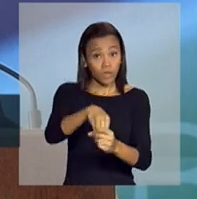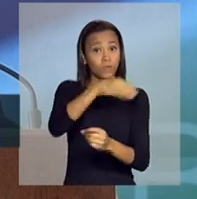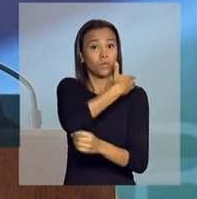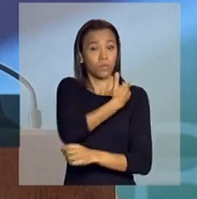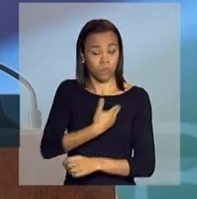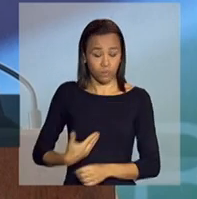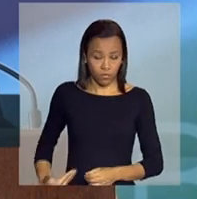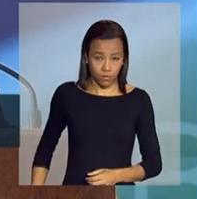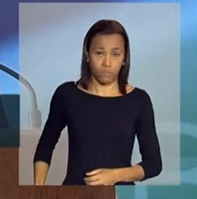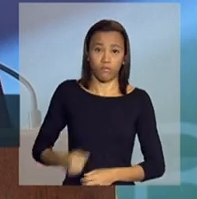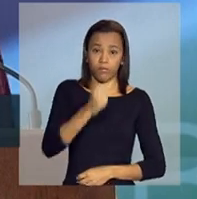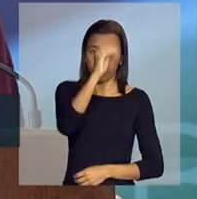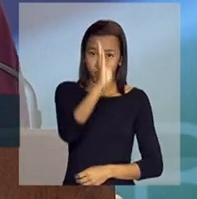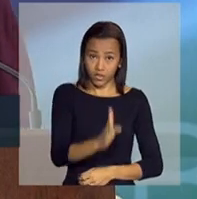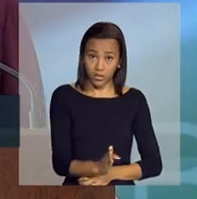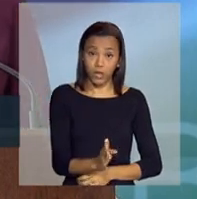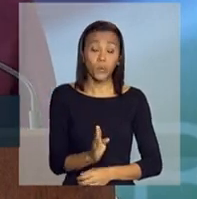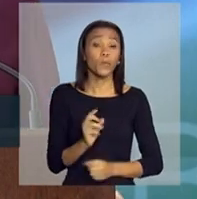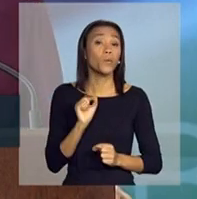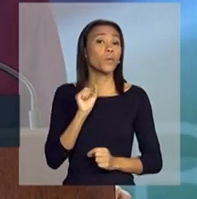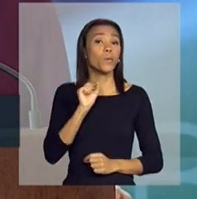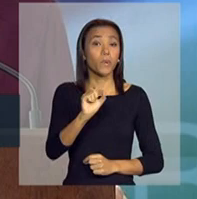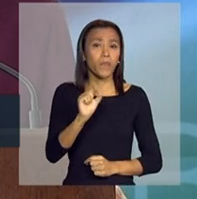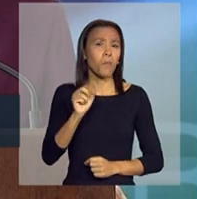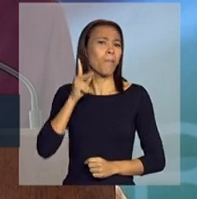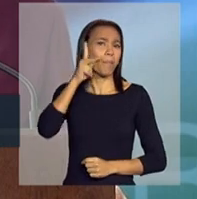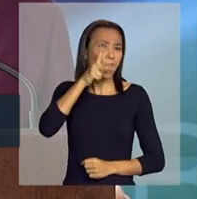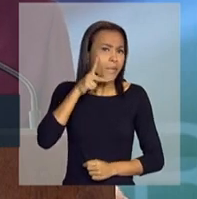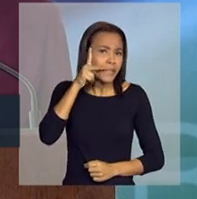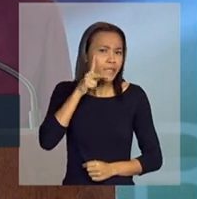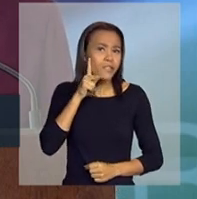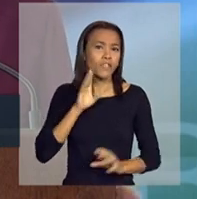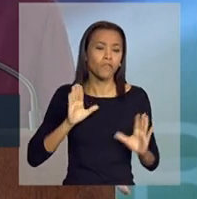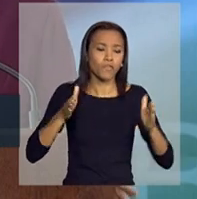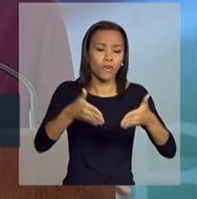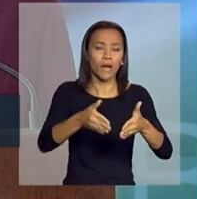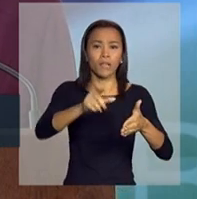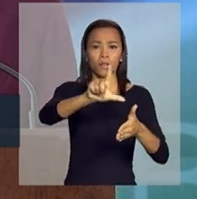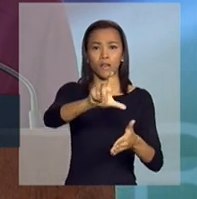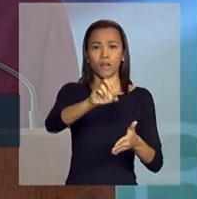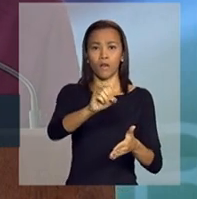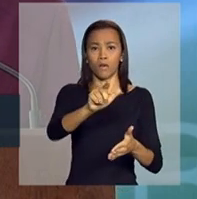brasileiro uma política de logística.